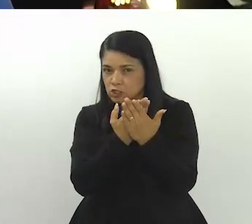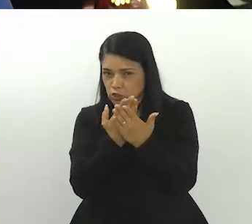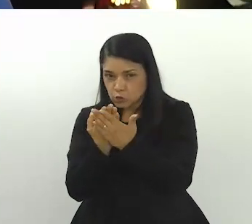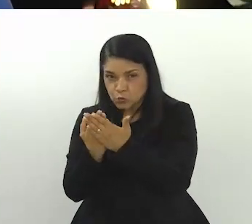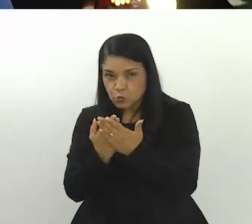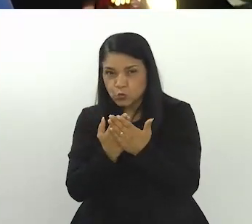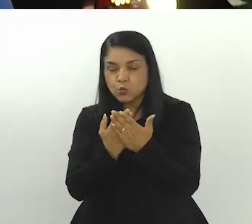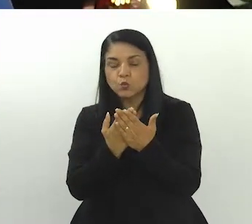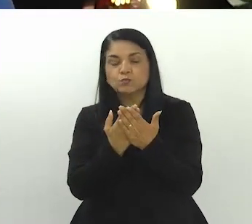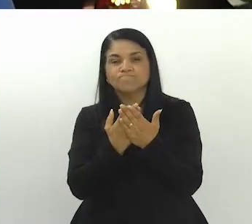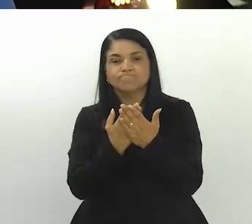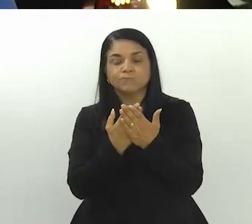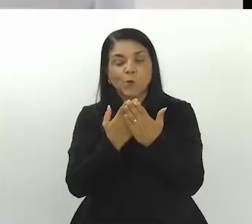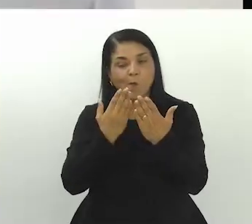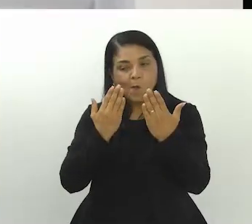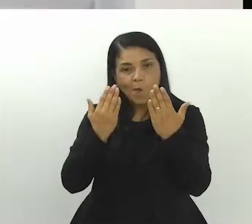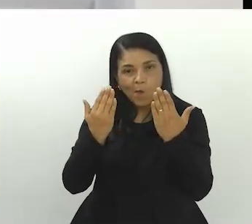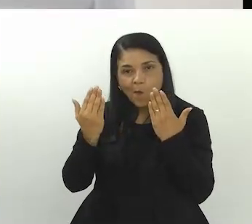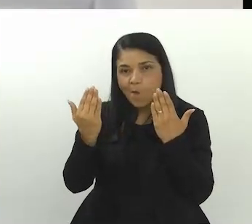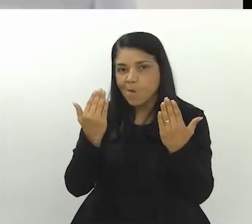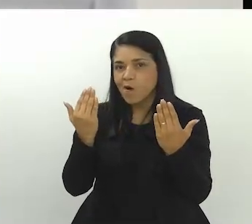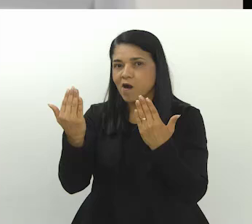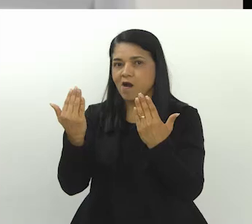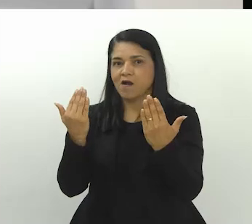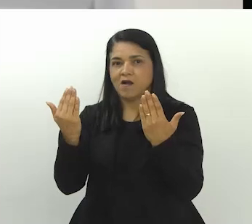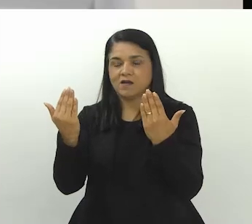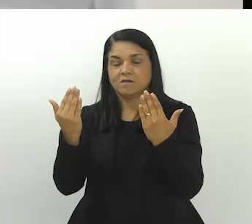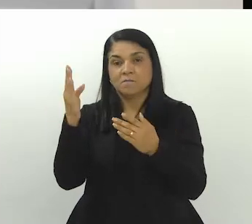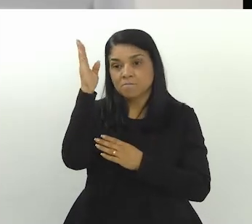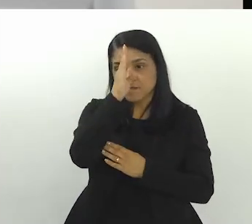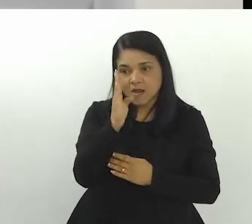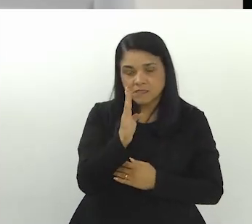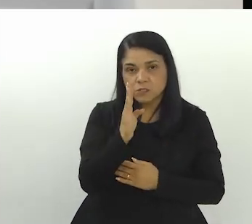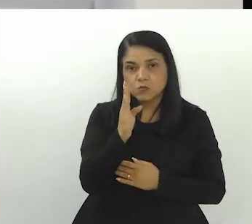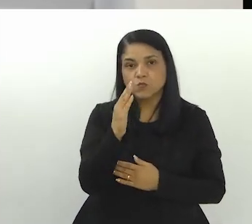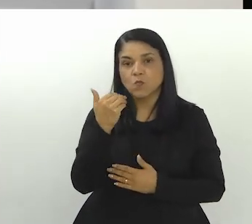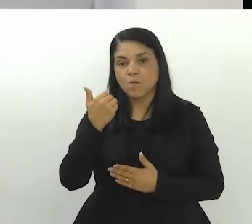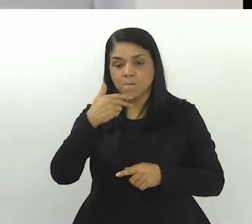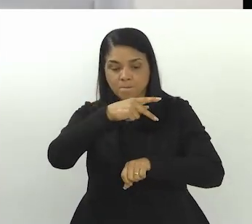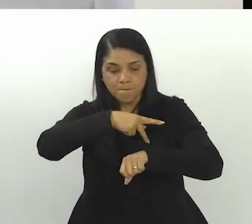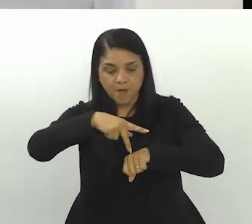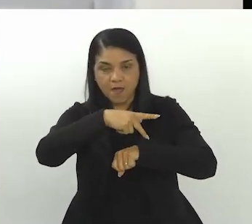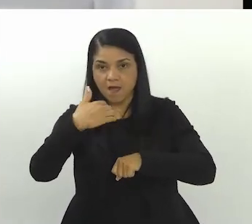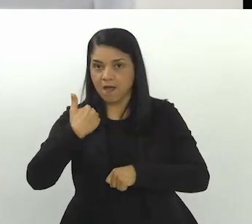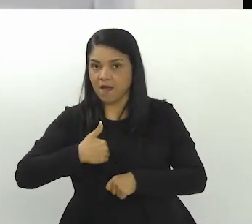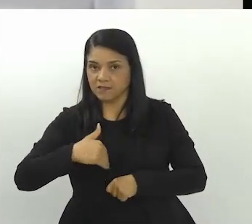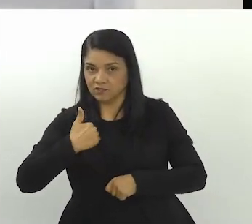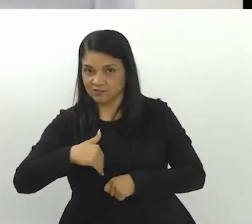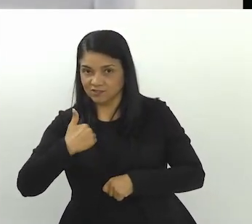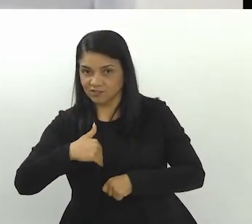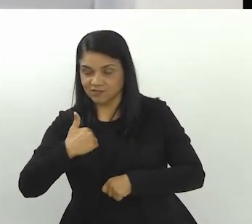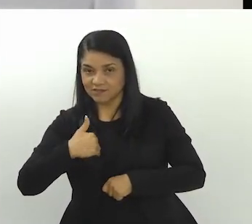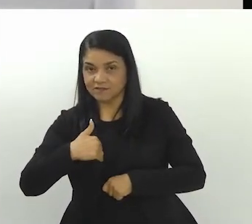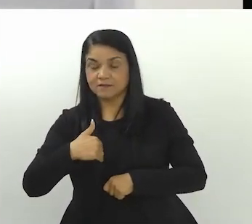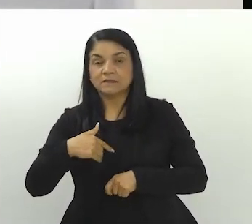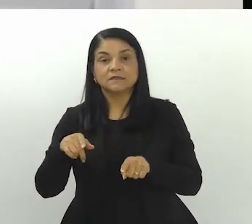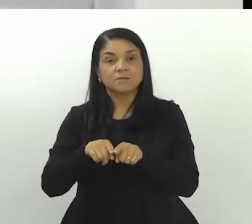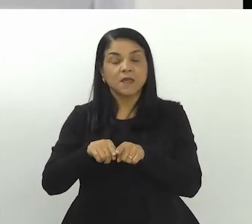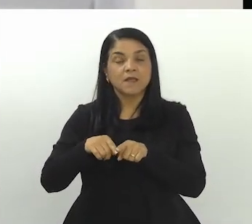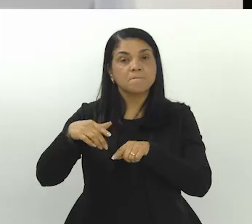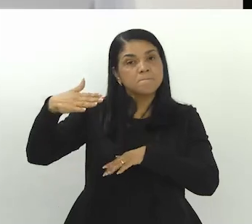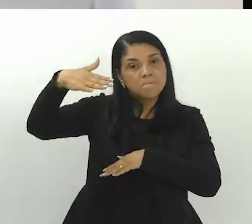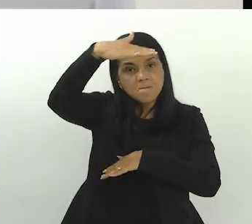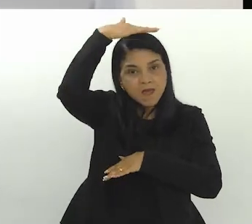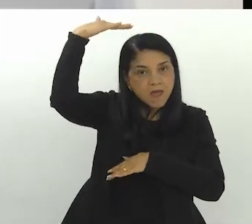vai fazer ali um estudo comparativo, né, do Brasil com a Argentina e, eventualmente, com o México também. E